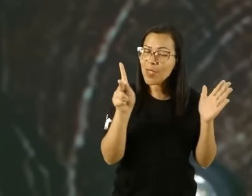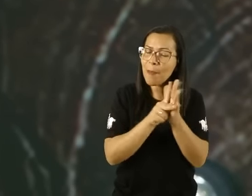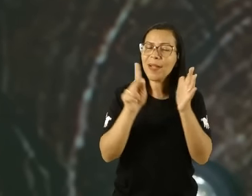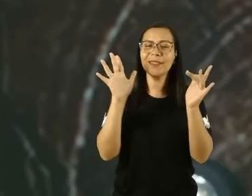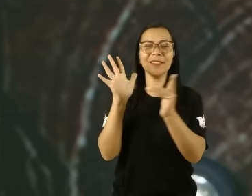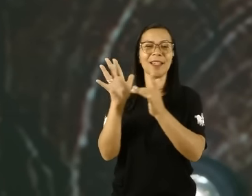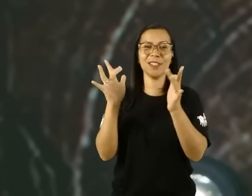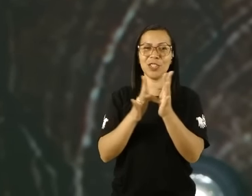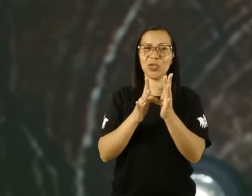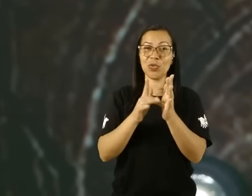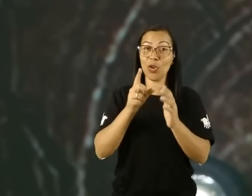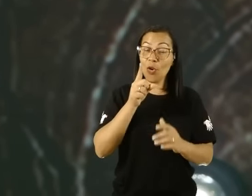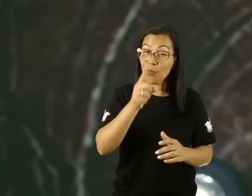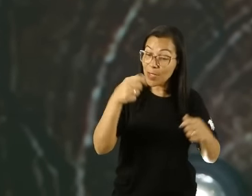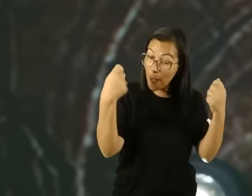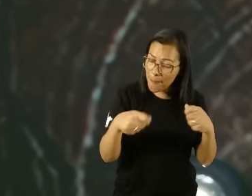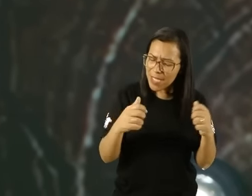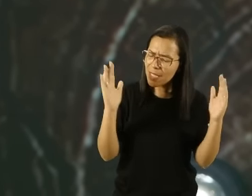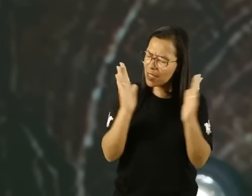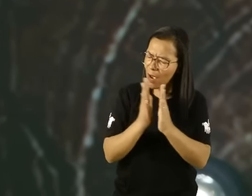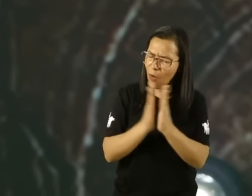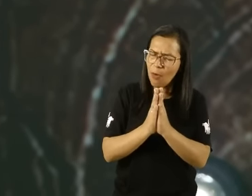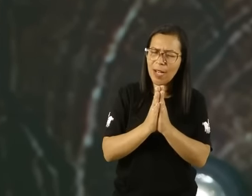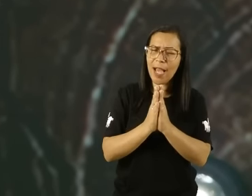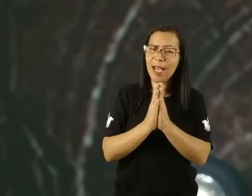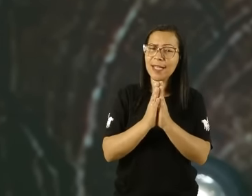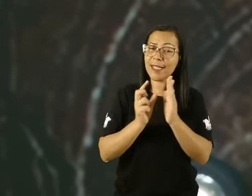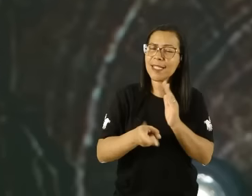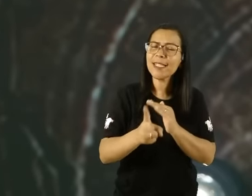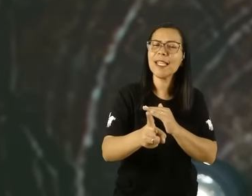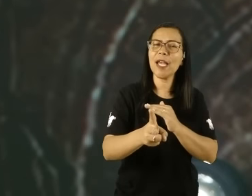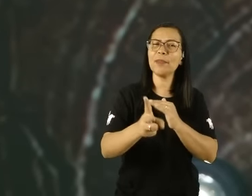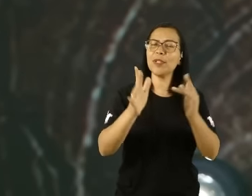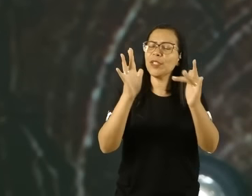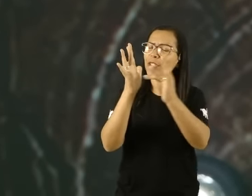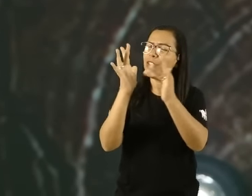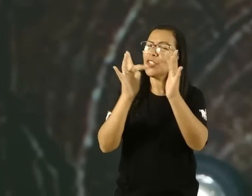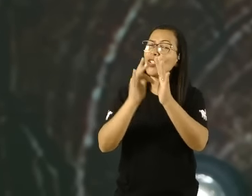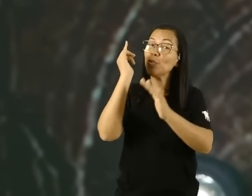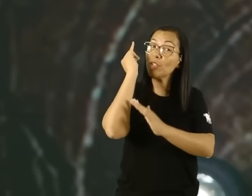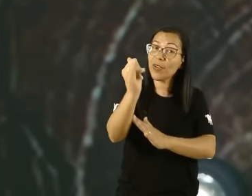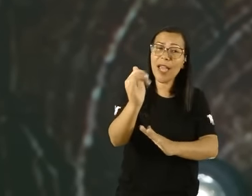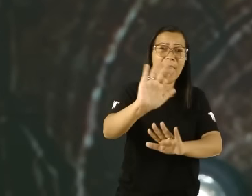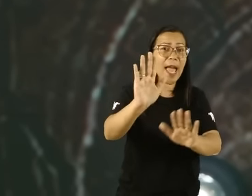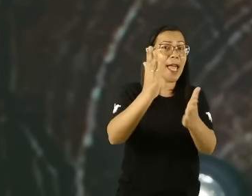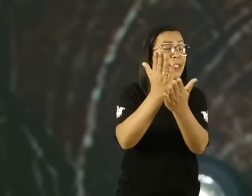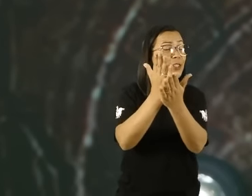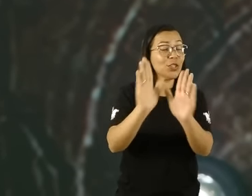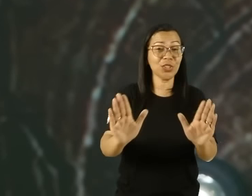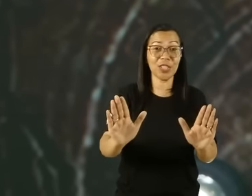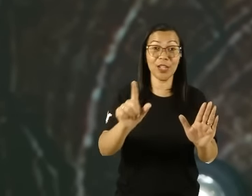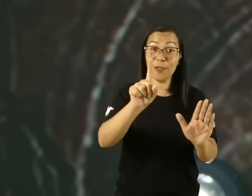de oração faz parte da tua vida. Deus está dizendo: basta de você querer viver sem mim. Não é porque você não